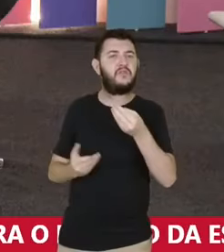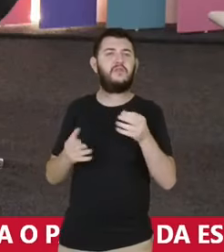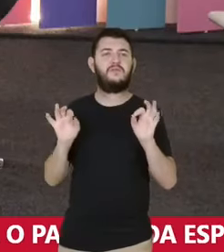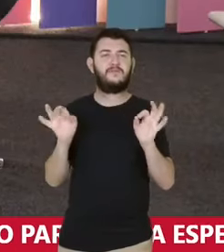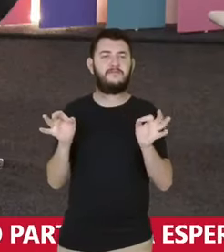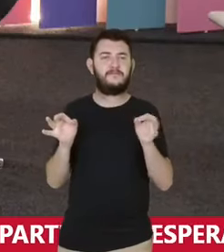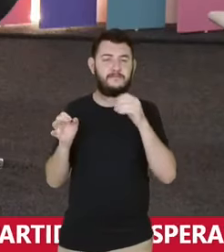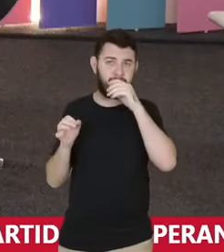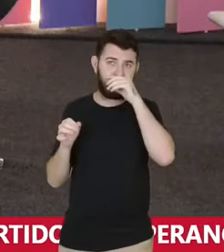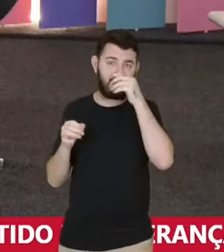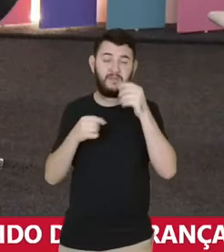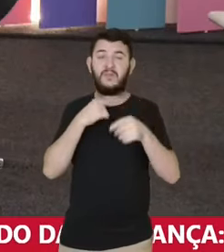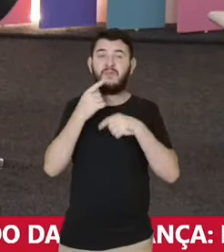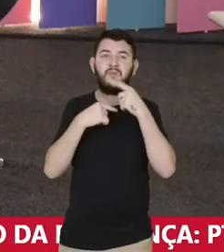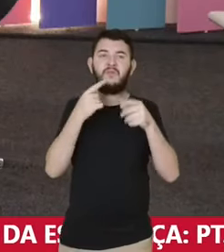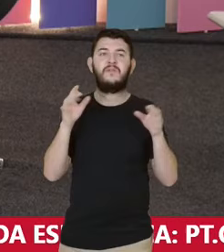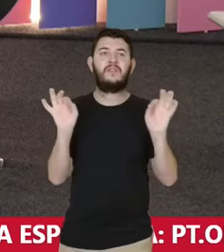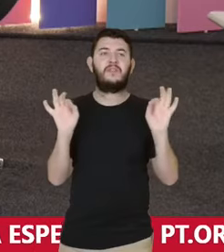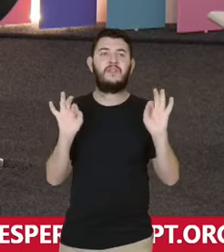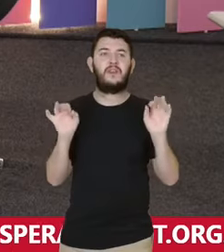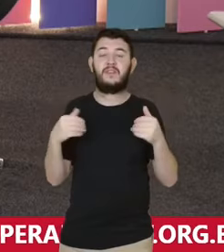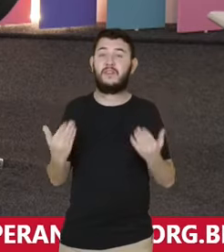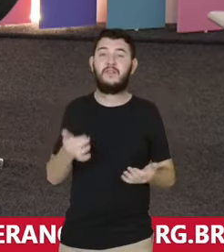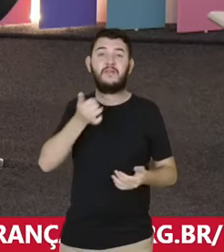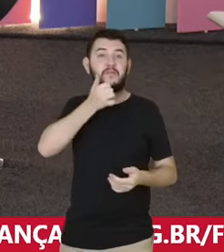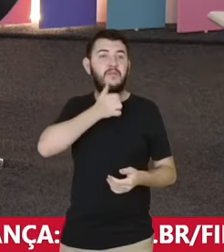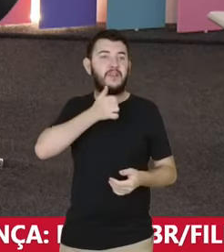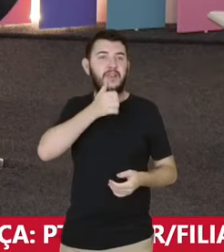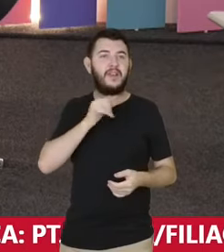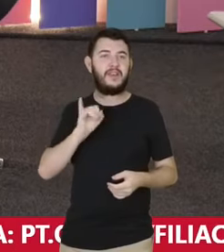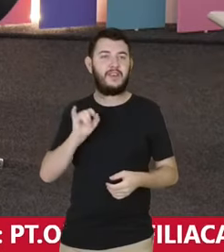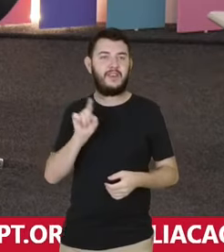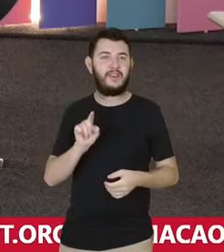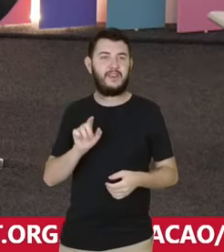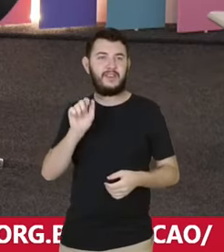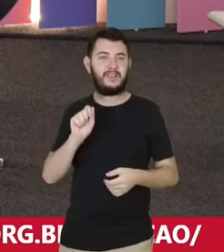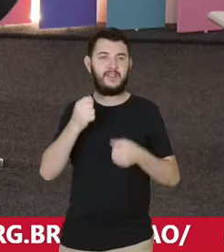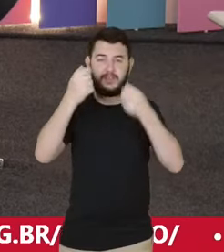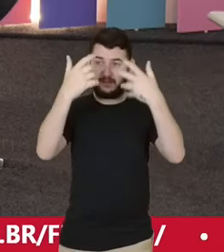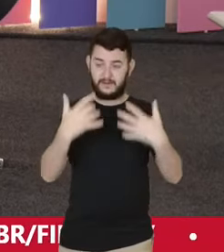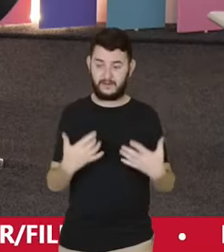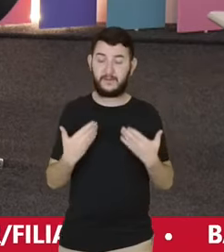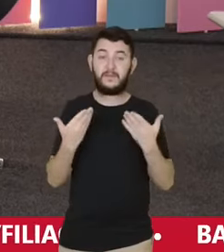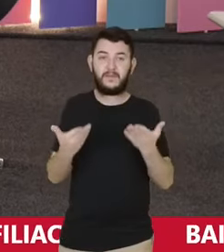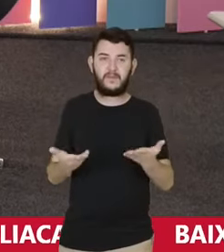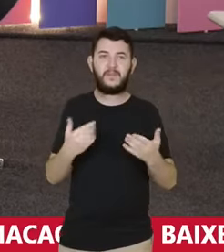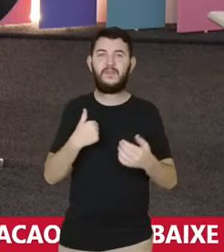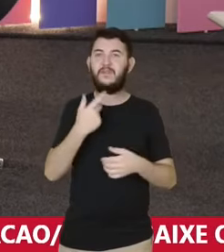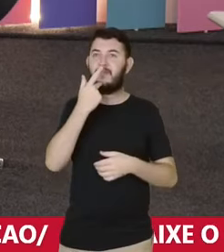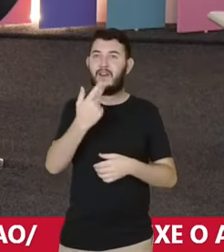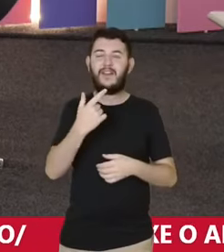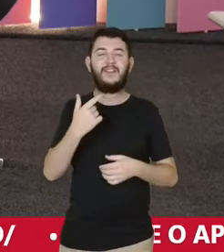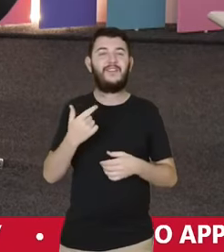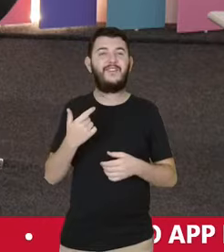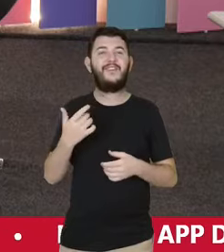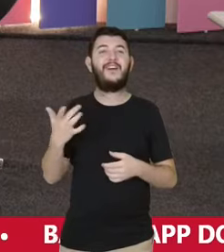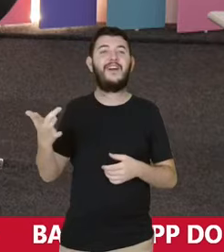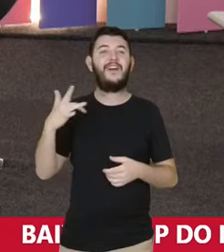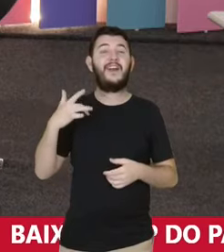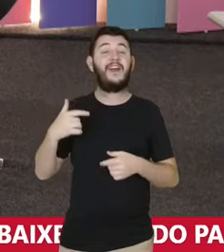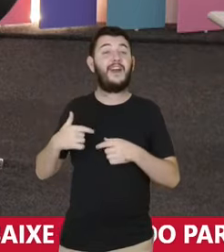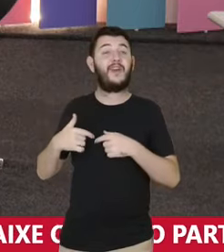Sem dúvida, e a gente ouviu até a Isa falando, além, você falou agora, né, para a cura do coração, mas terra e